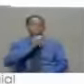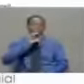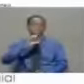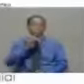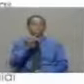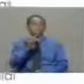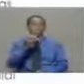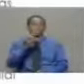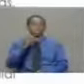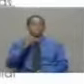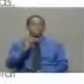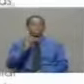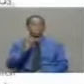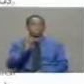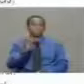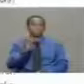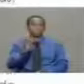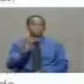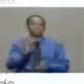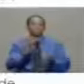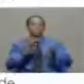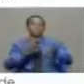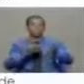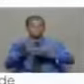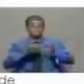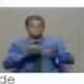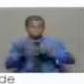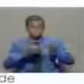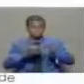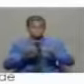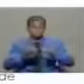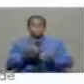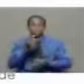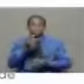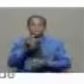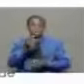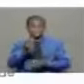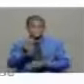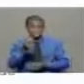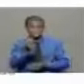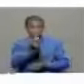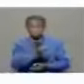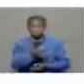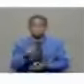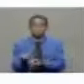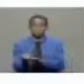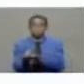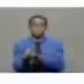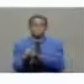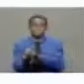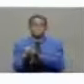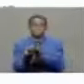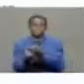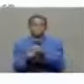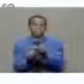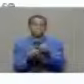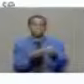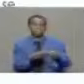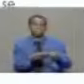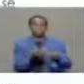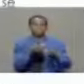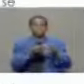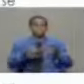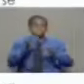mesma situação dos ativos referidos a transferência da titularidade para esfera patrimonial do estado